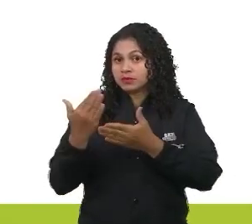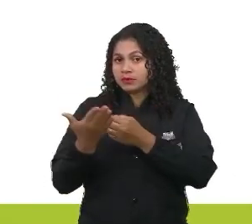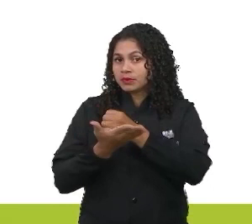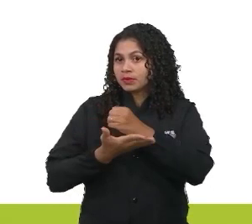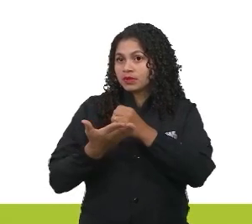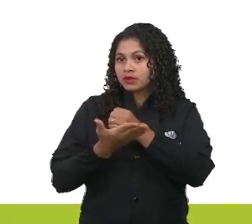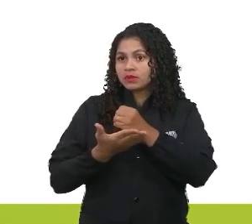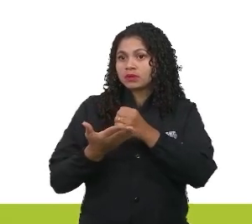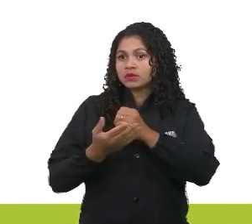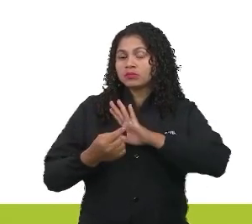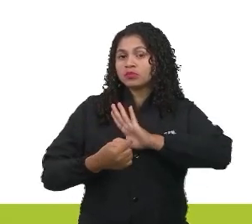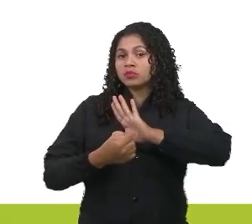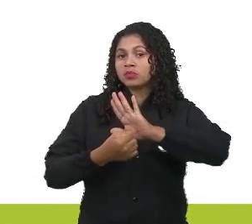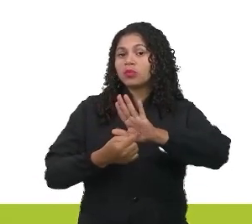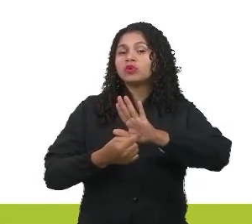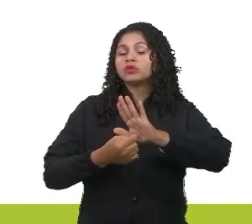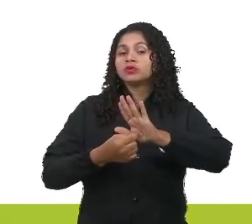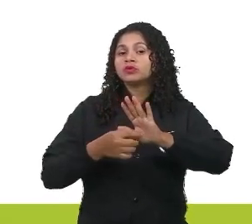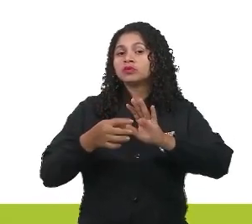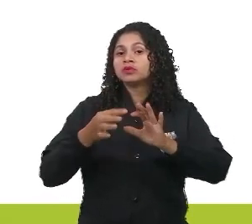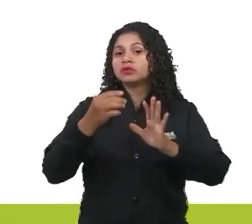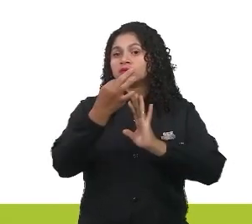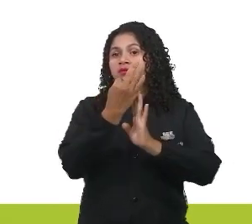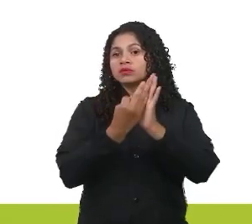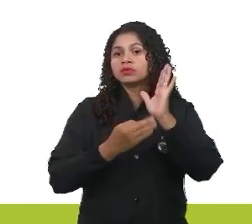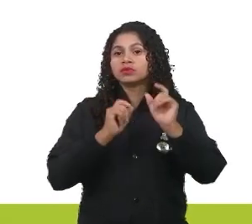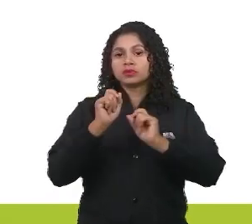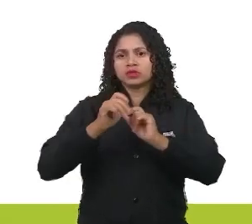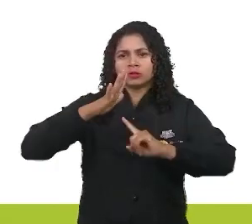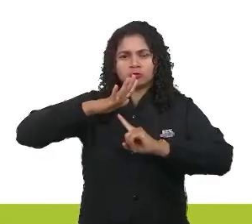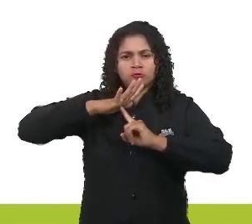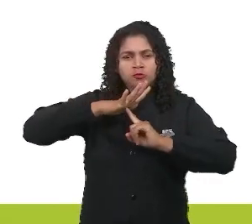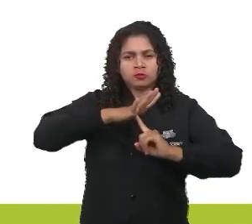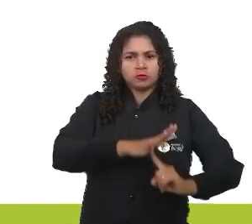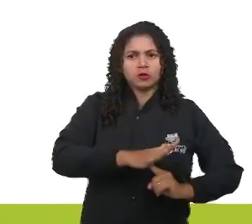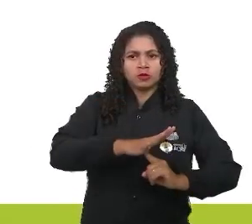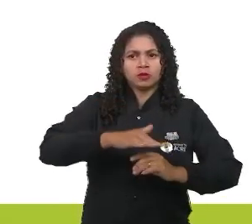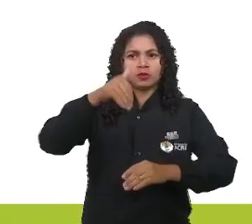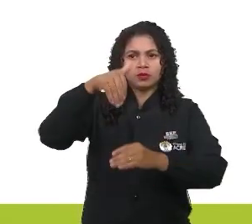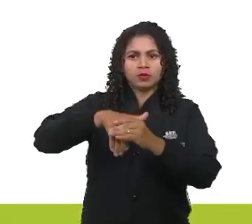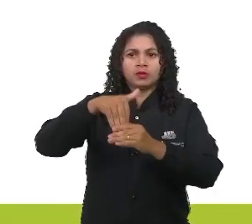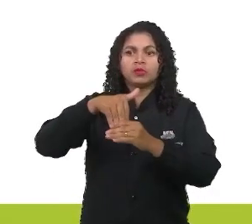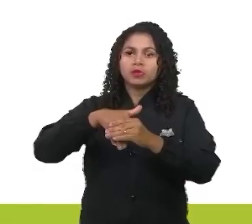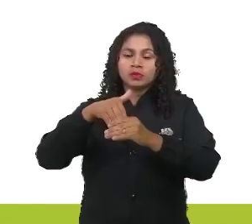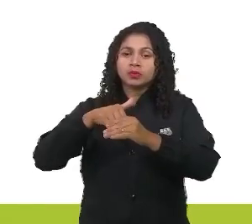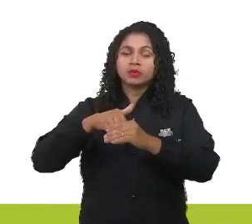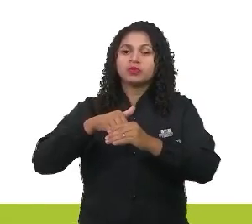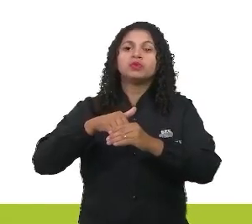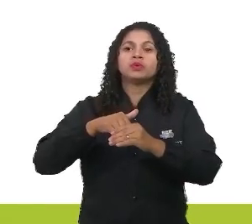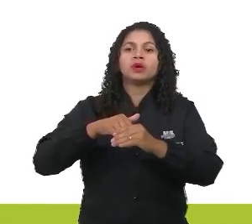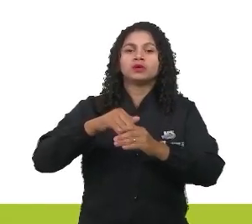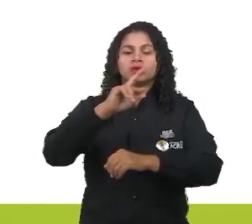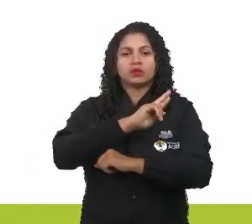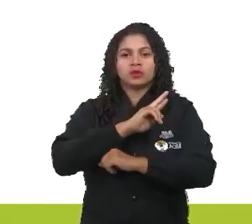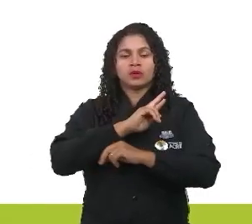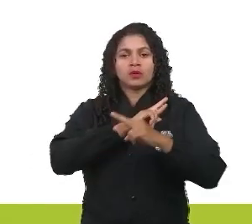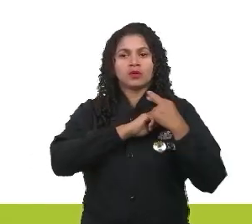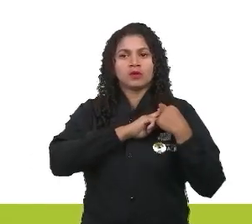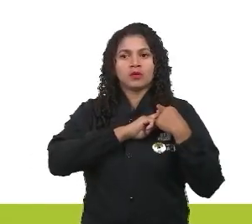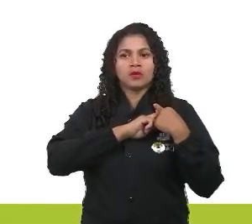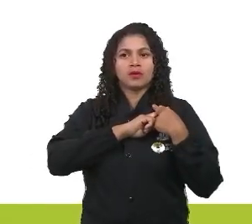A, supressão de eleições de representantes políticos. B, intervenção em áreas